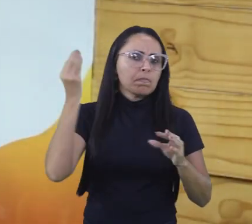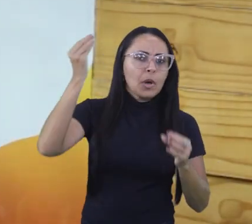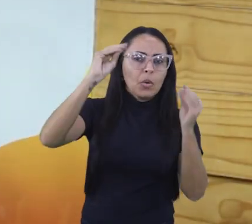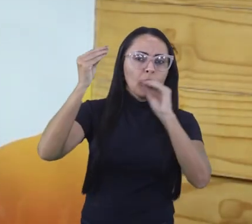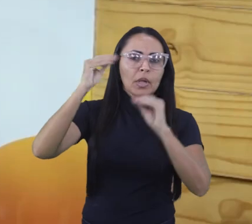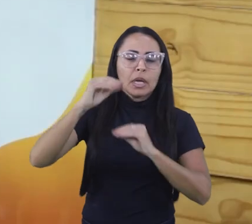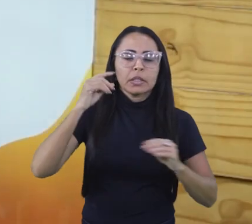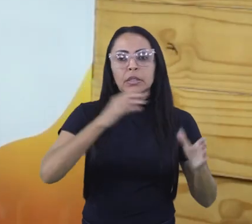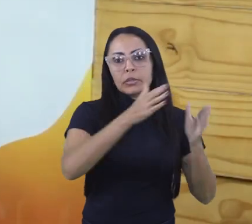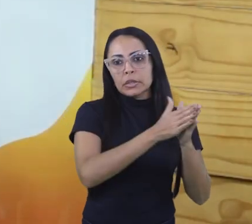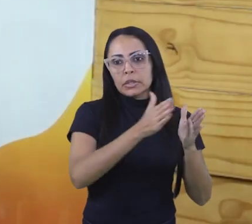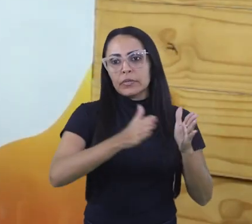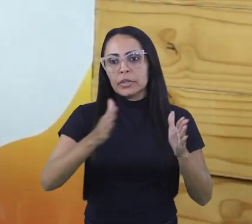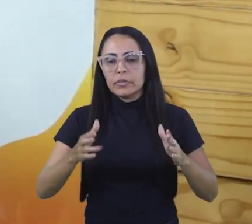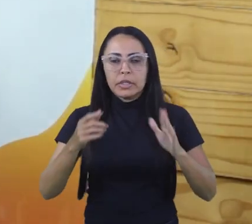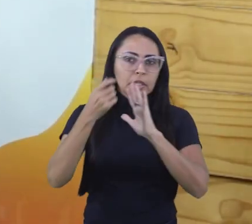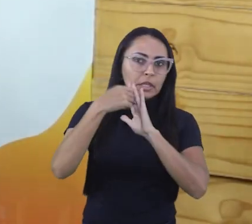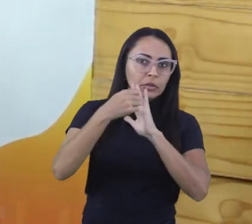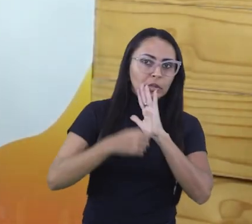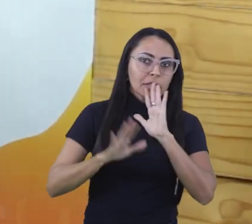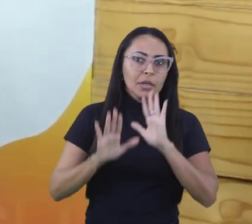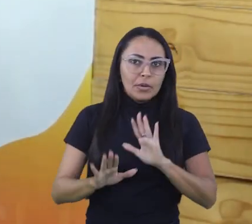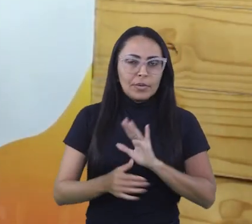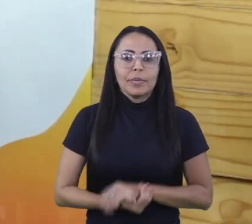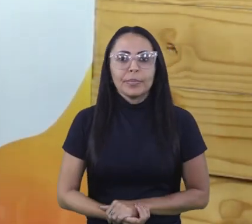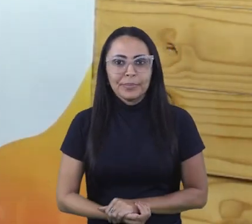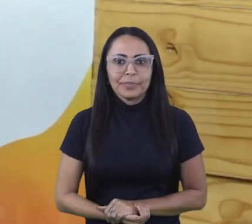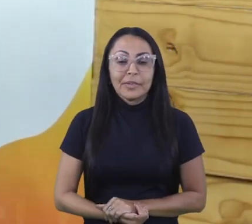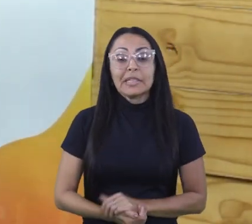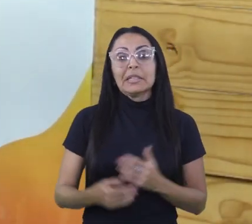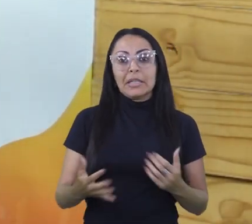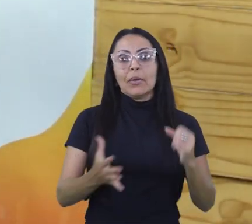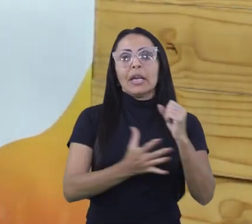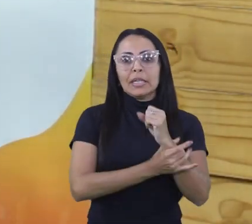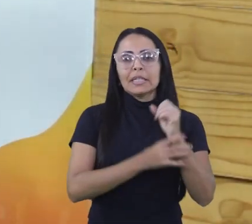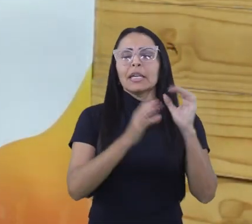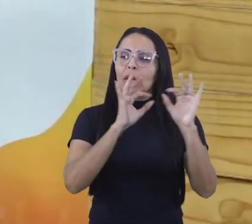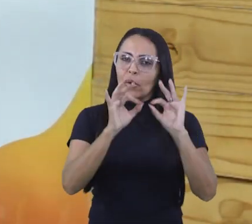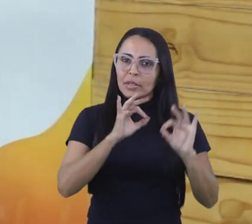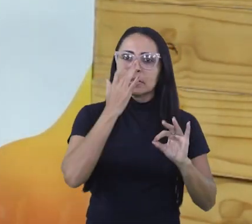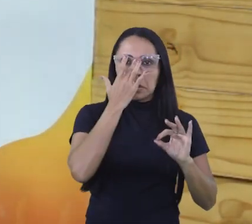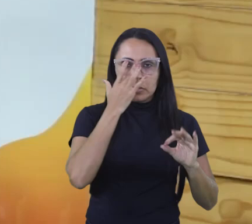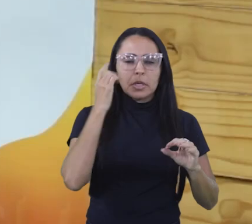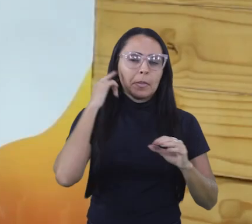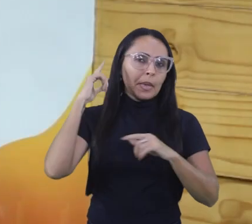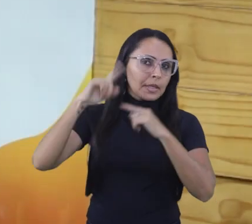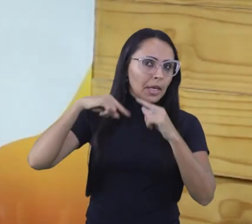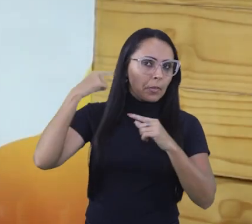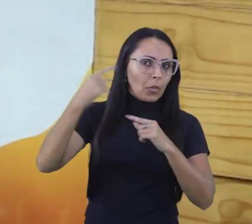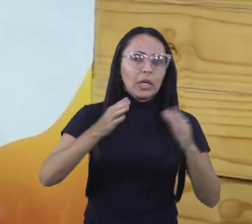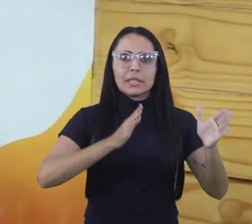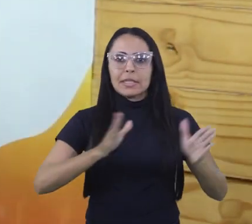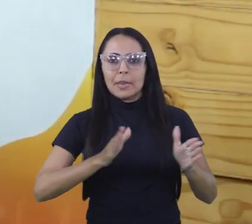sub-áreas subdivididas a partir dessa notação. Então, isso dá uma garantia dessa organização para posterior